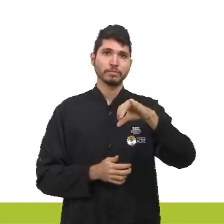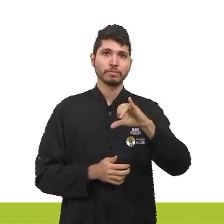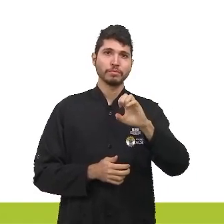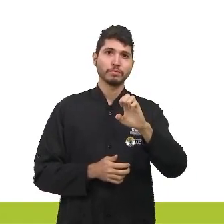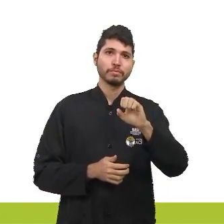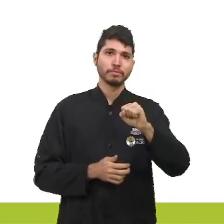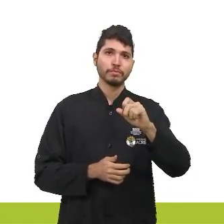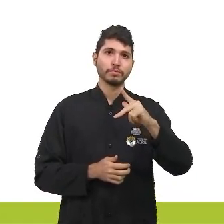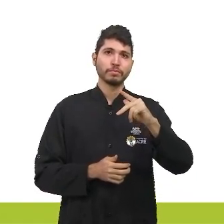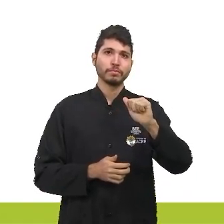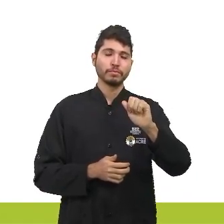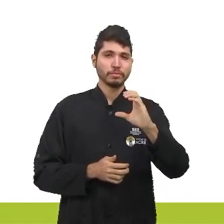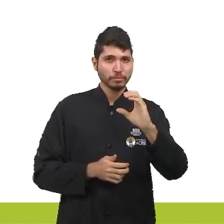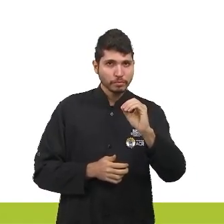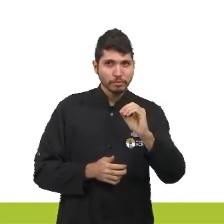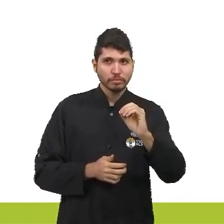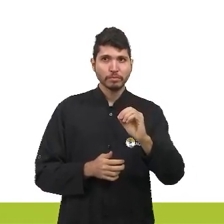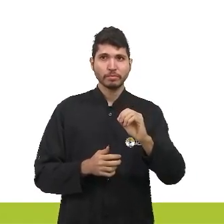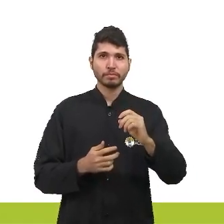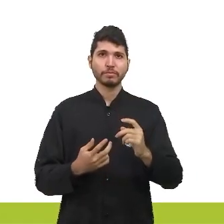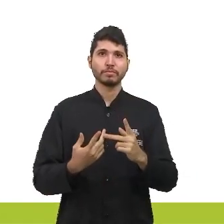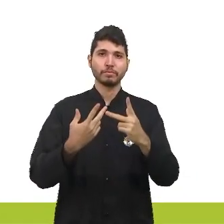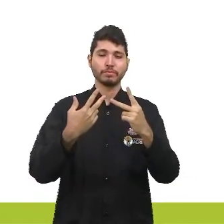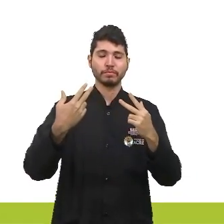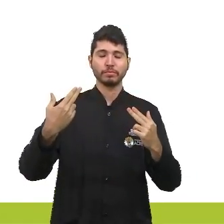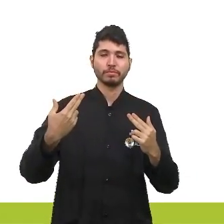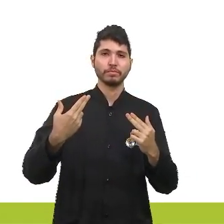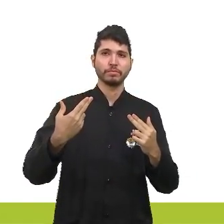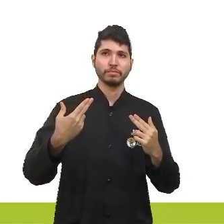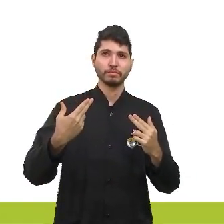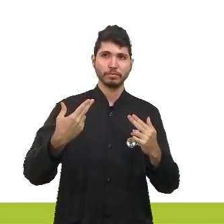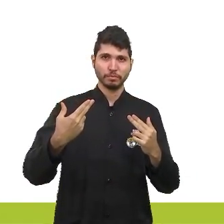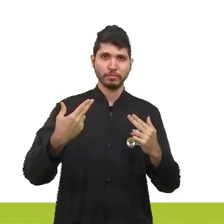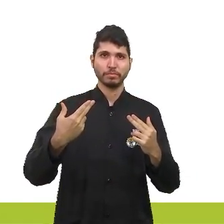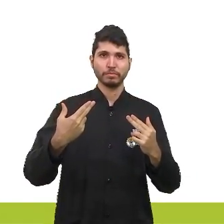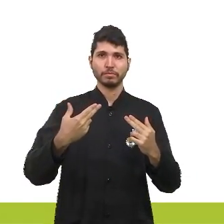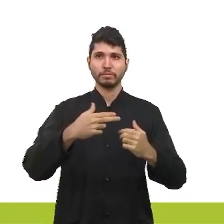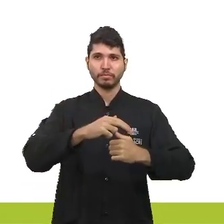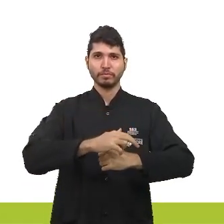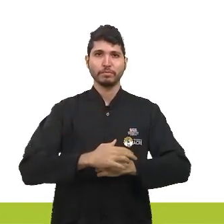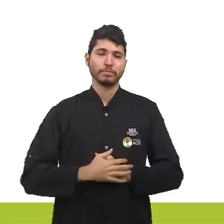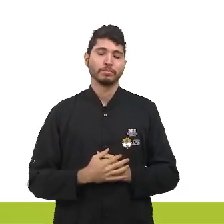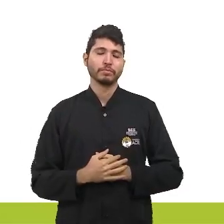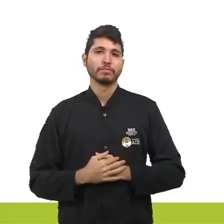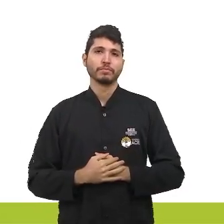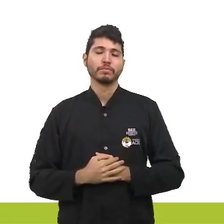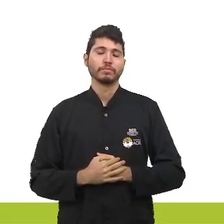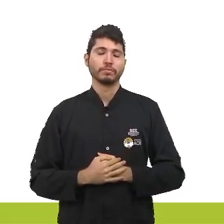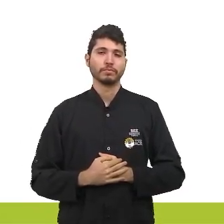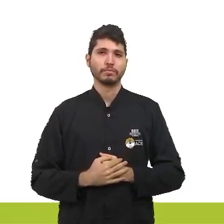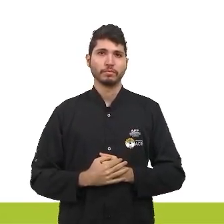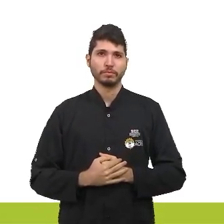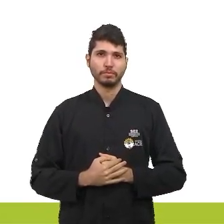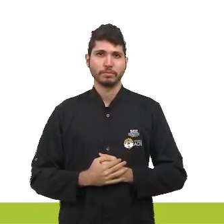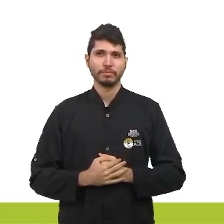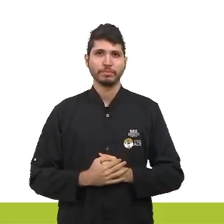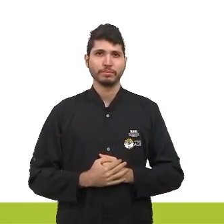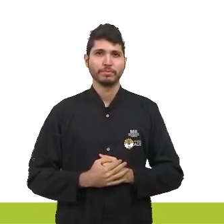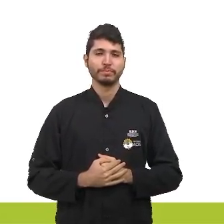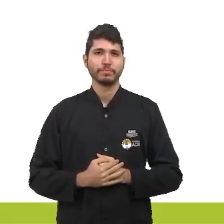poliédrica. Então, a superfície poliédrica é uma coisa mais geral do que o poliedro.